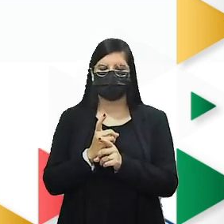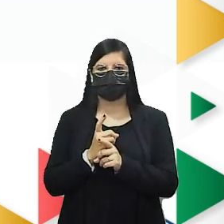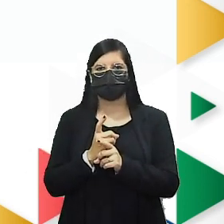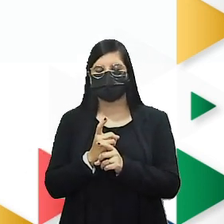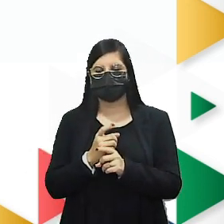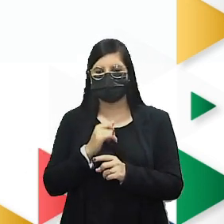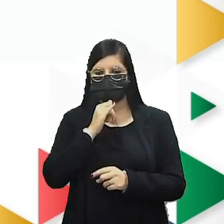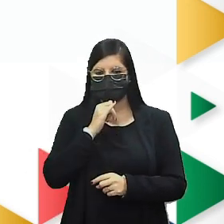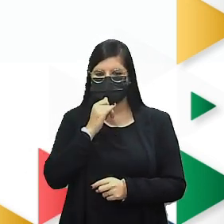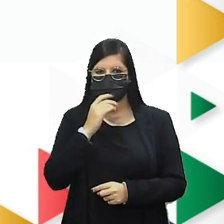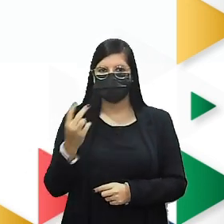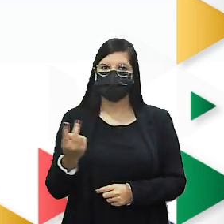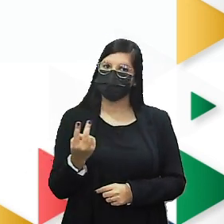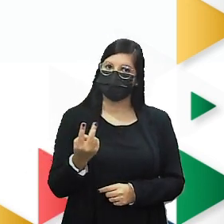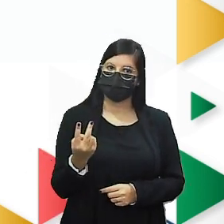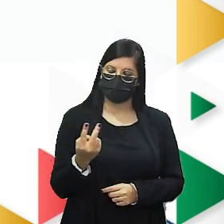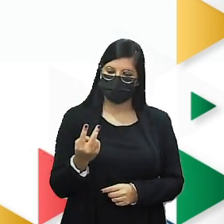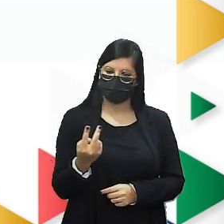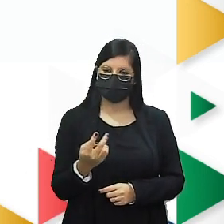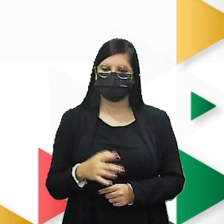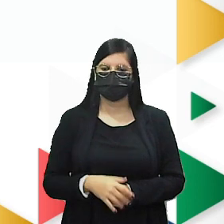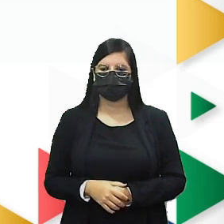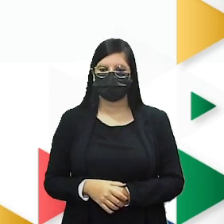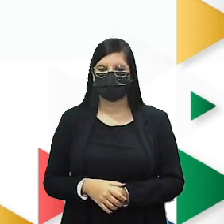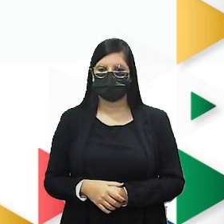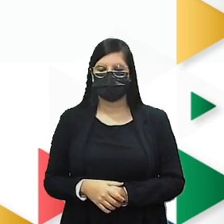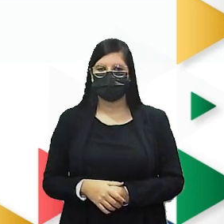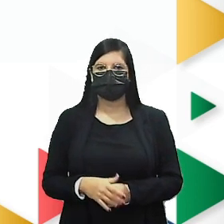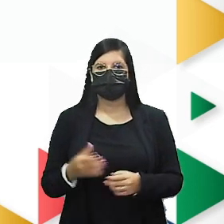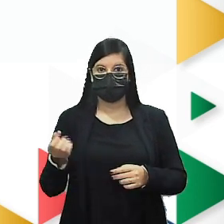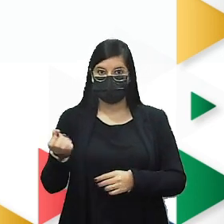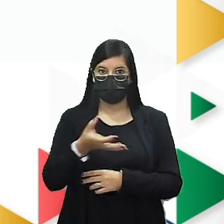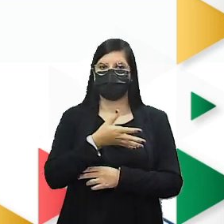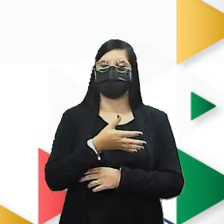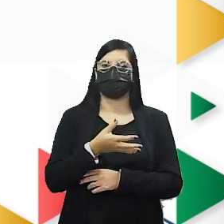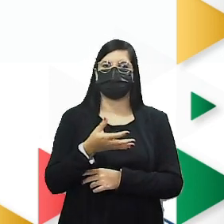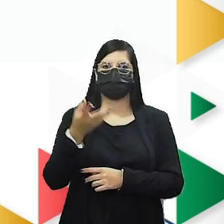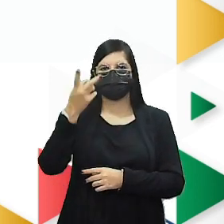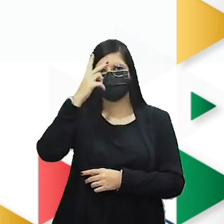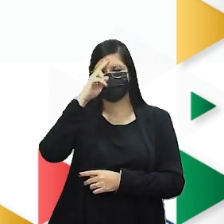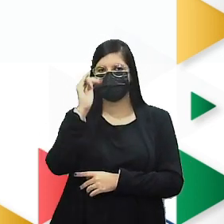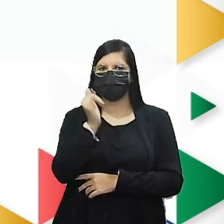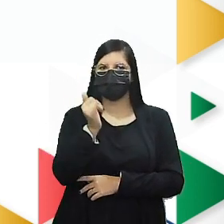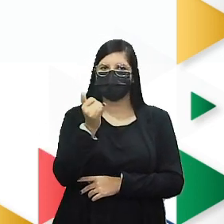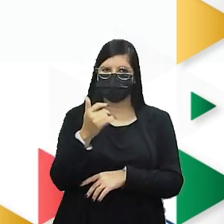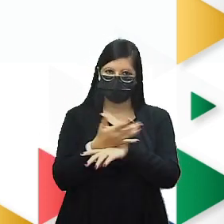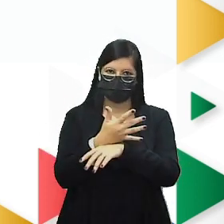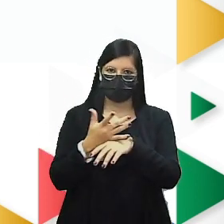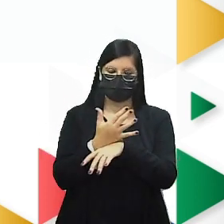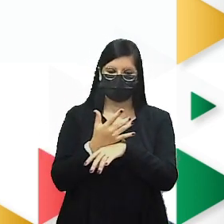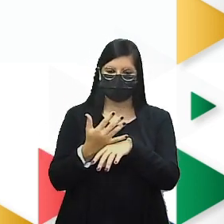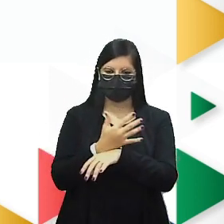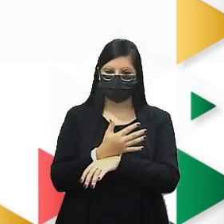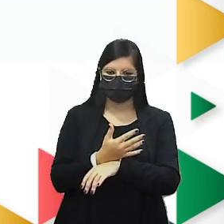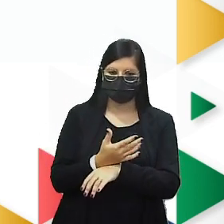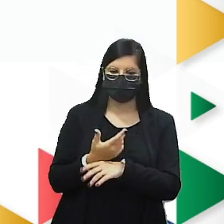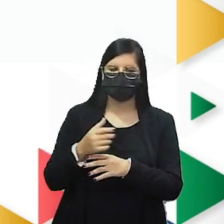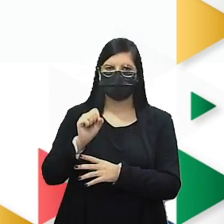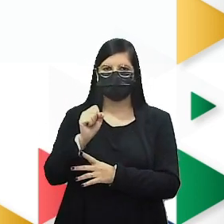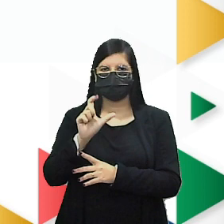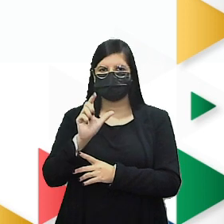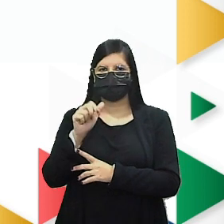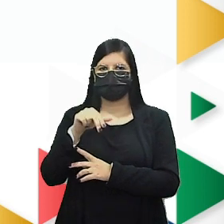dois exemplos, né, já mais modernos, né, de lendas urbanas, né? Tem os